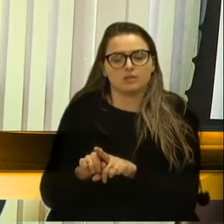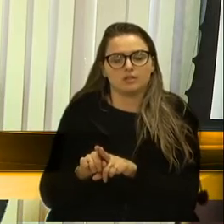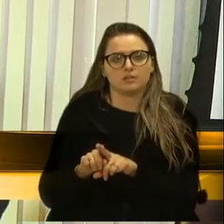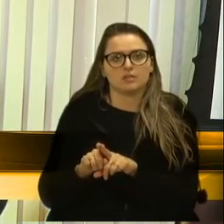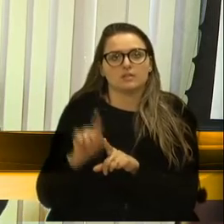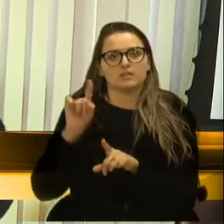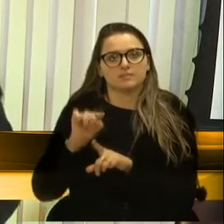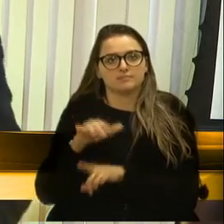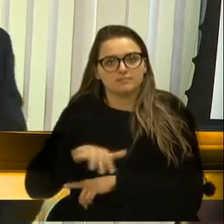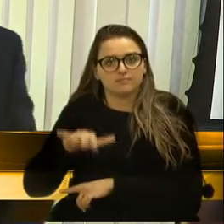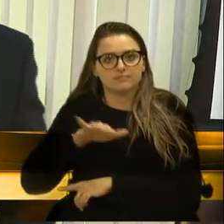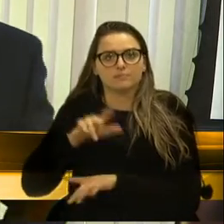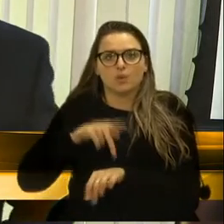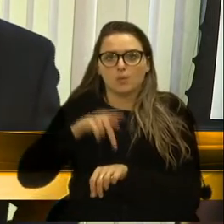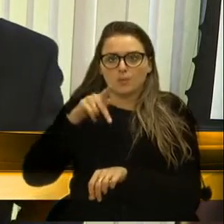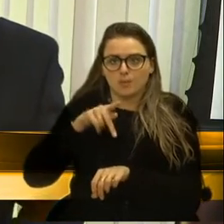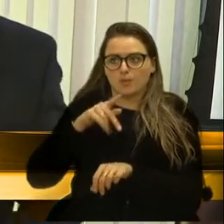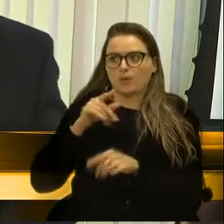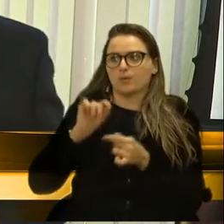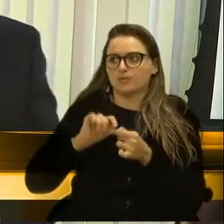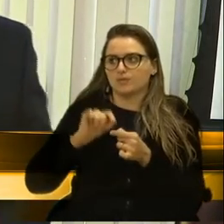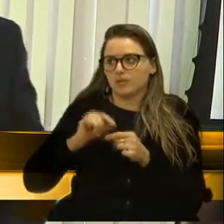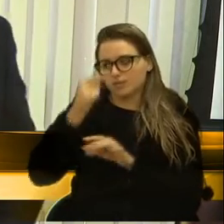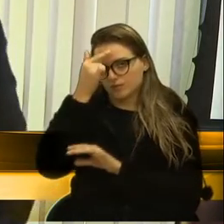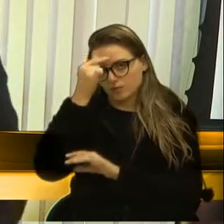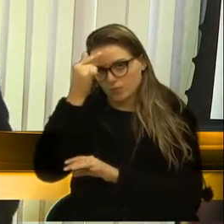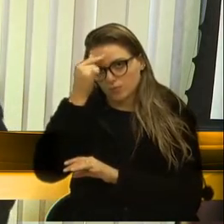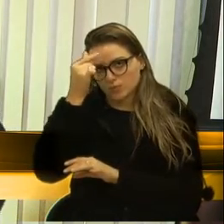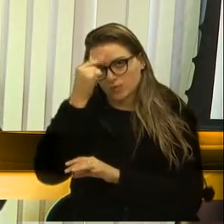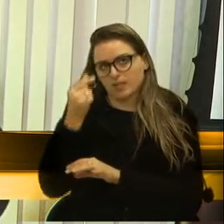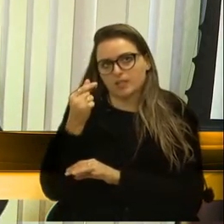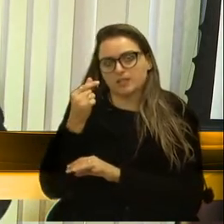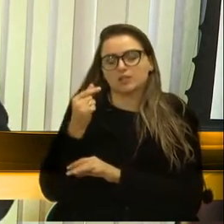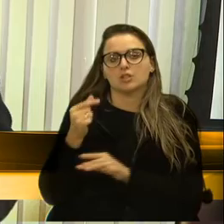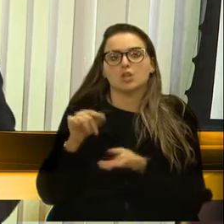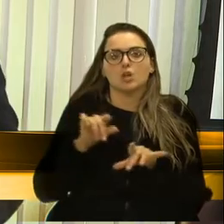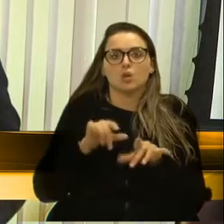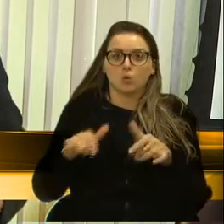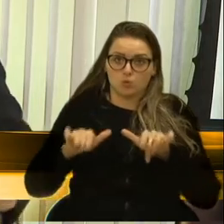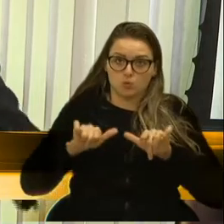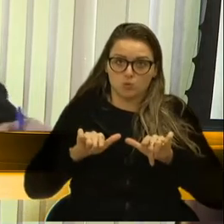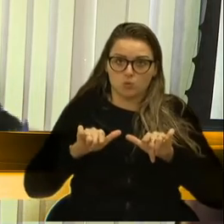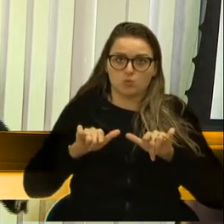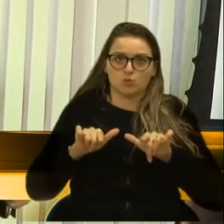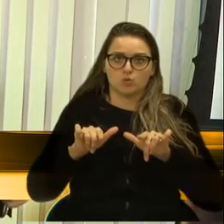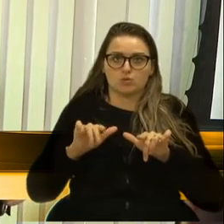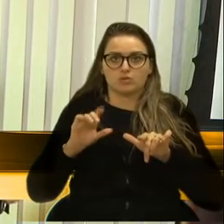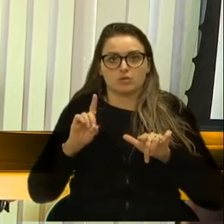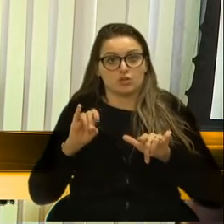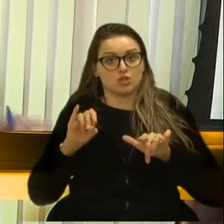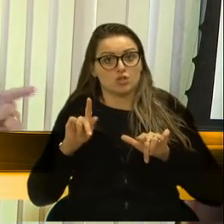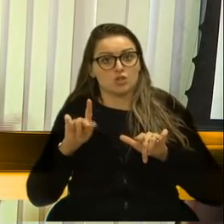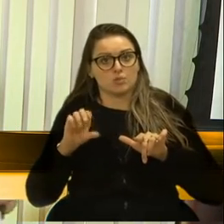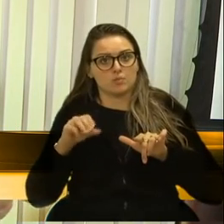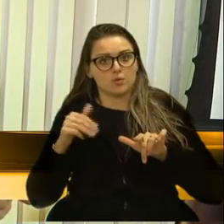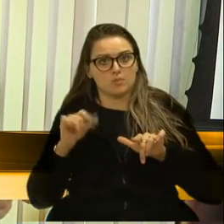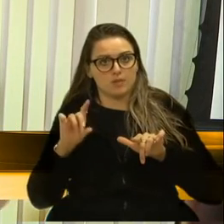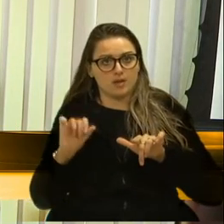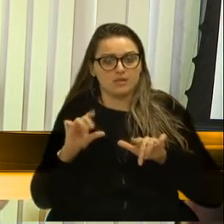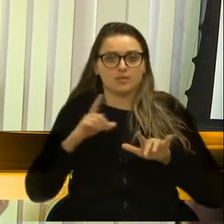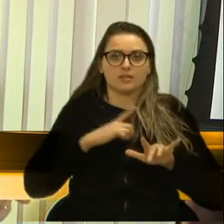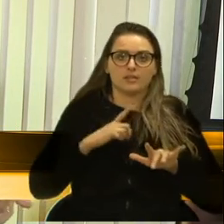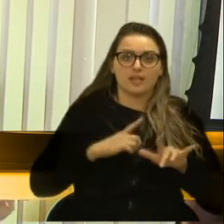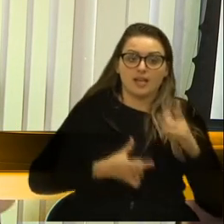estuda-se, pós-graduação, se faz faculdade, os diplomados, né? Porque tem muita gente trabalhando na comunicação que é bicão